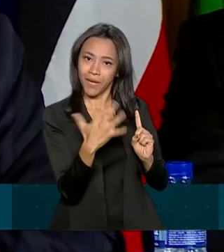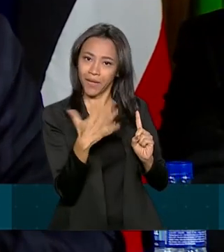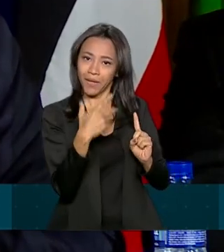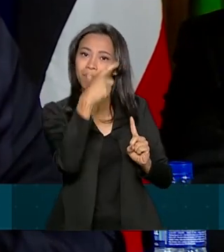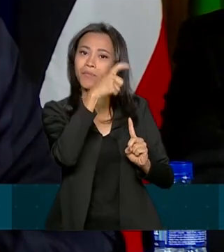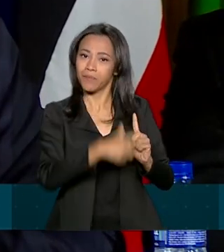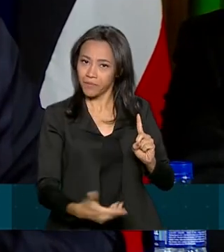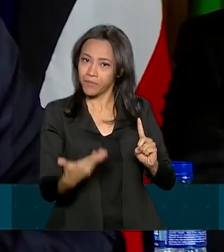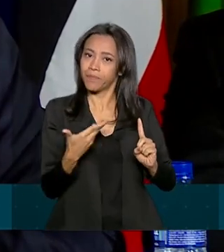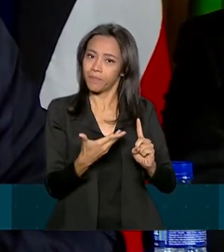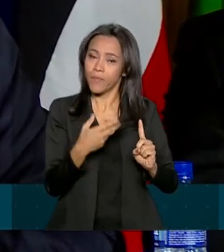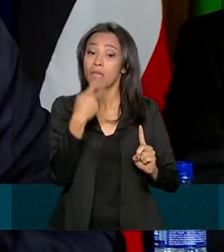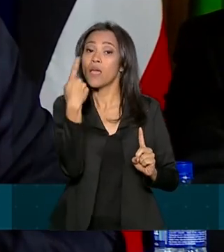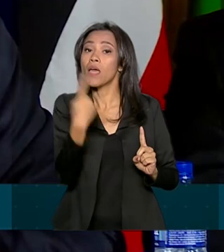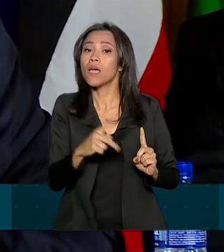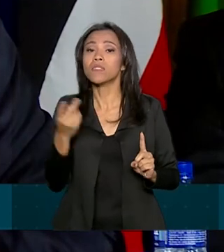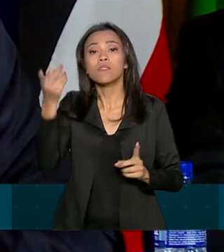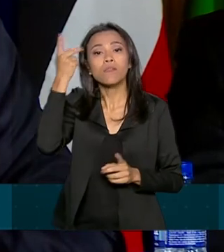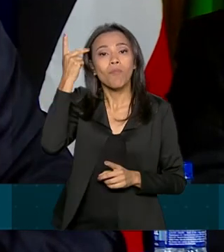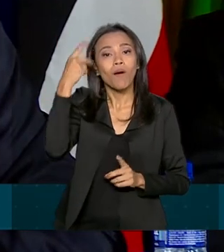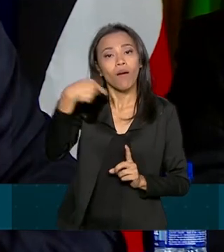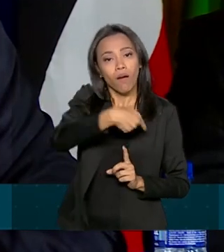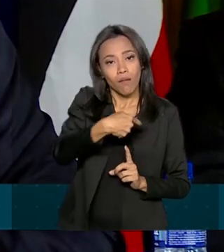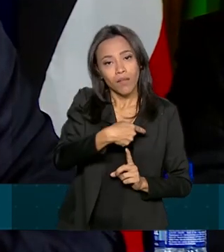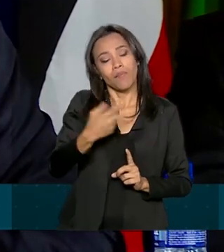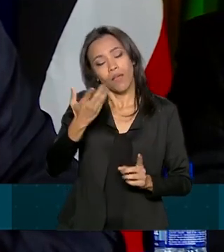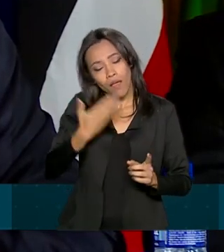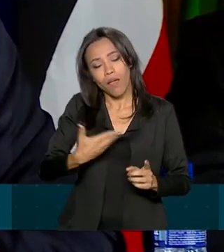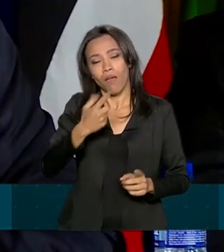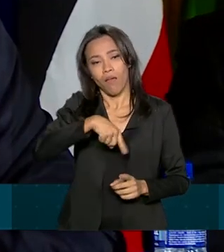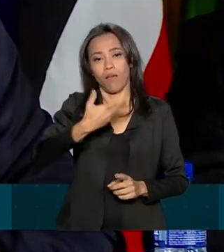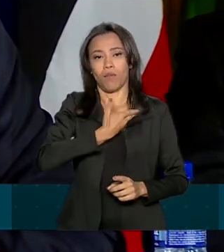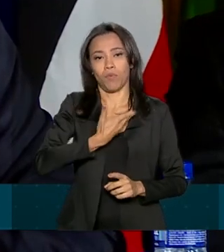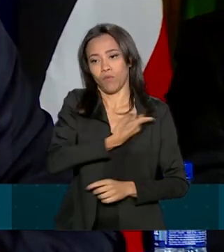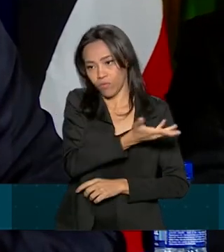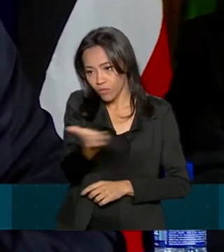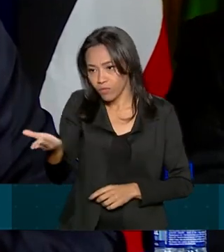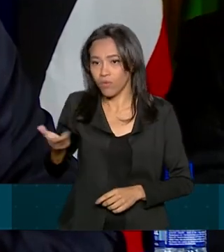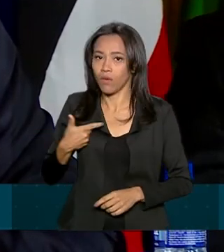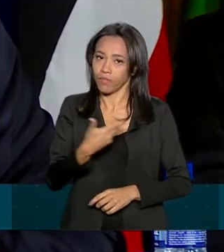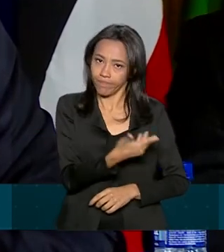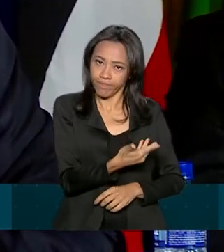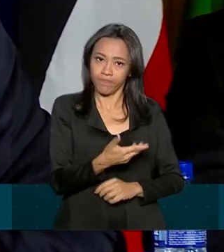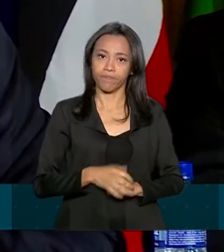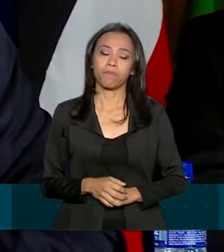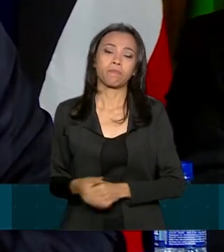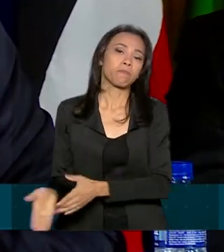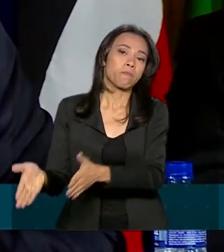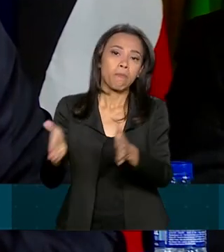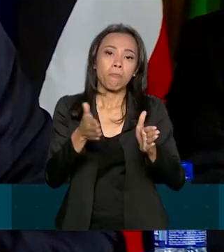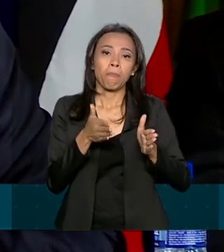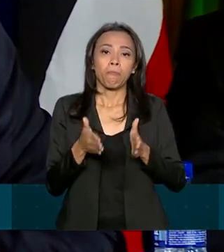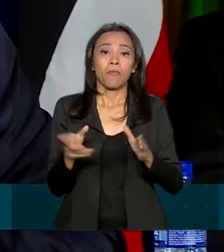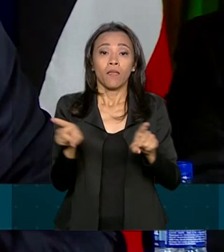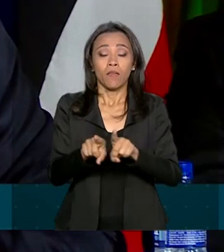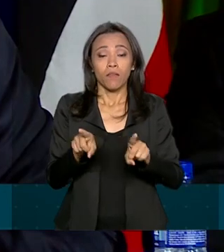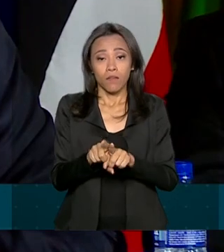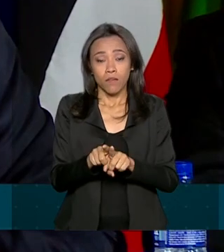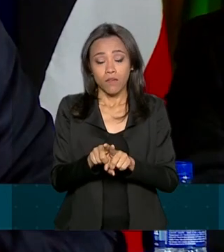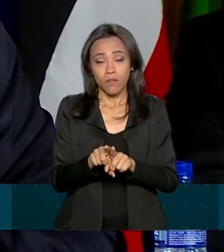é um paulista, um amigo de todos nós. Também cumprimentar o